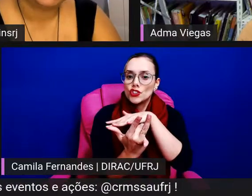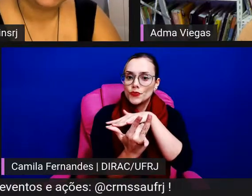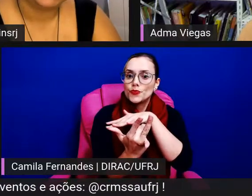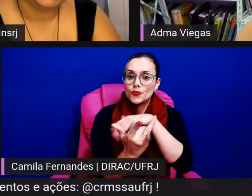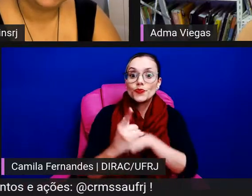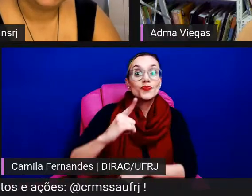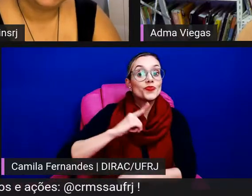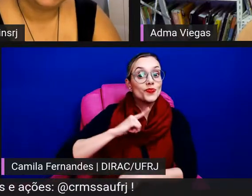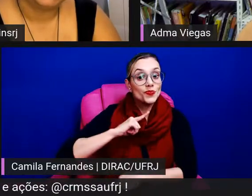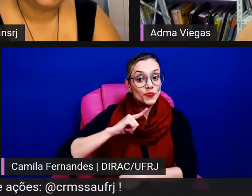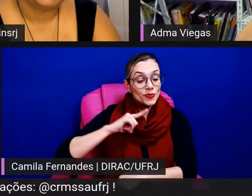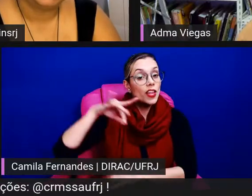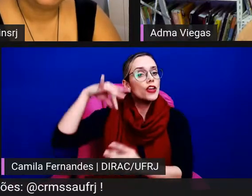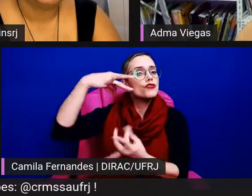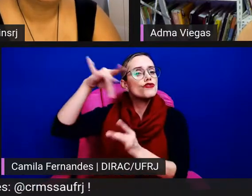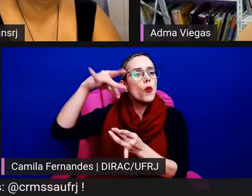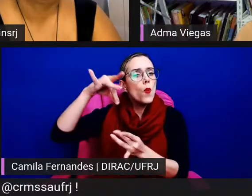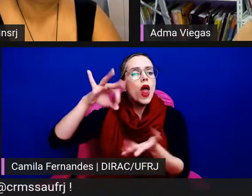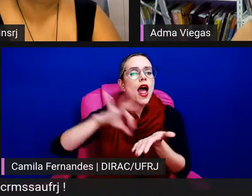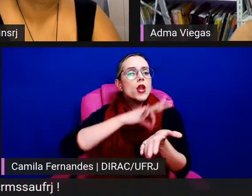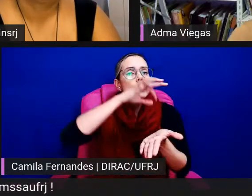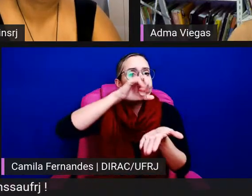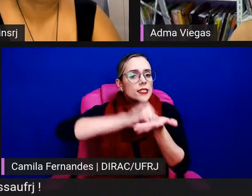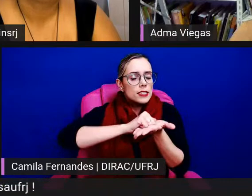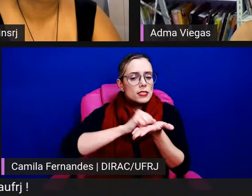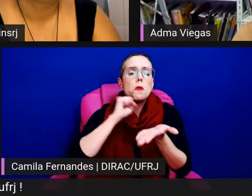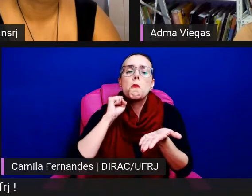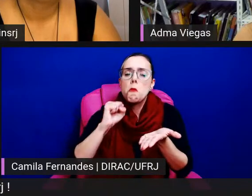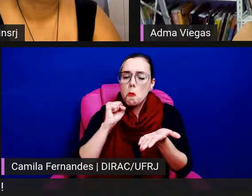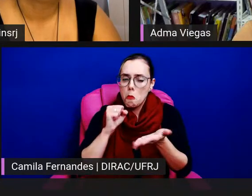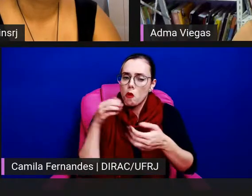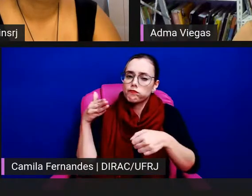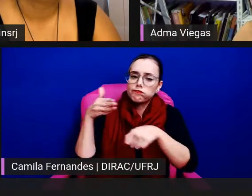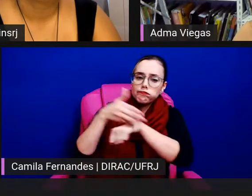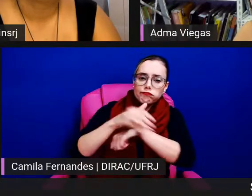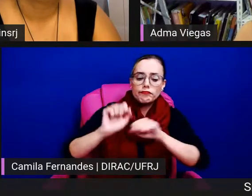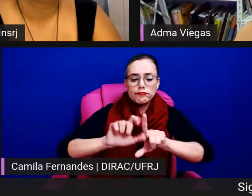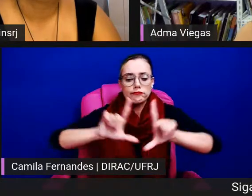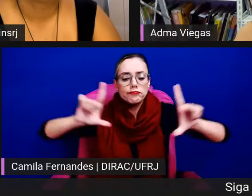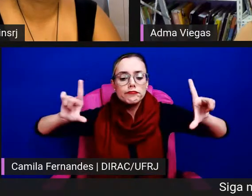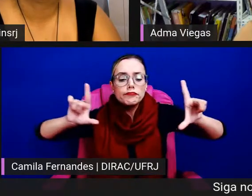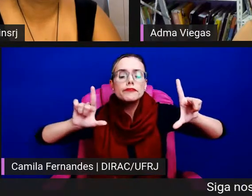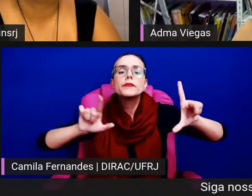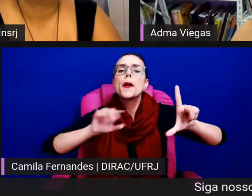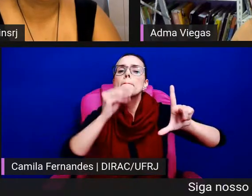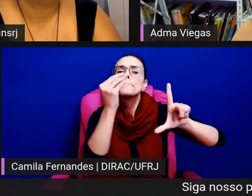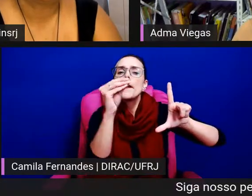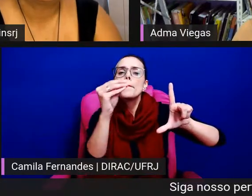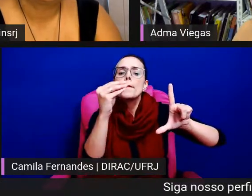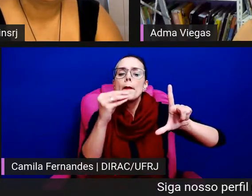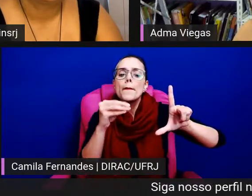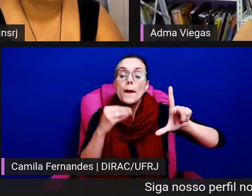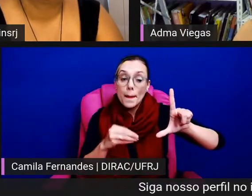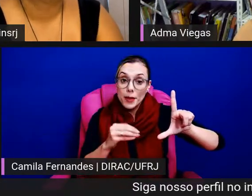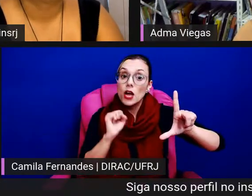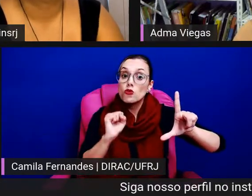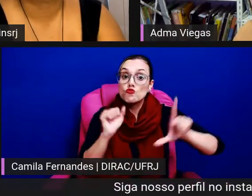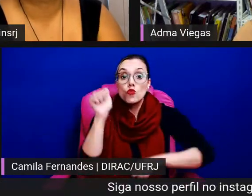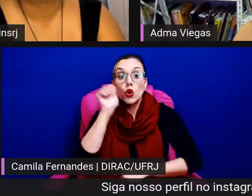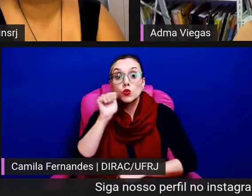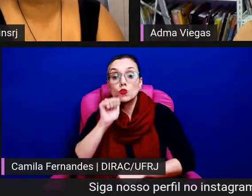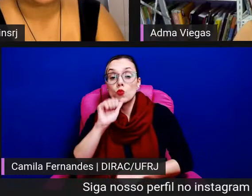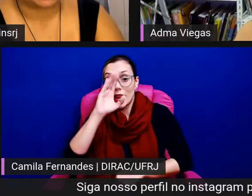Temos aí formulários de inscrição, vocês podem entrar, é para o público feminino, mulheres cis e trans. E nós temos também a